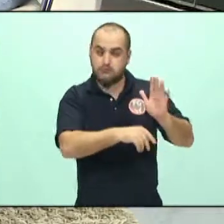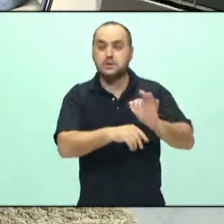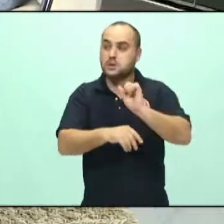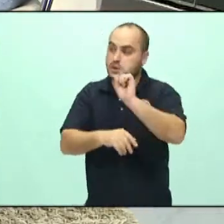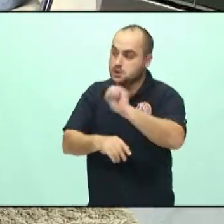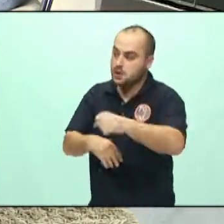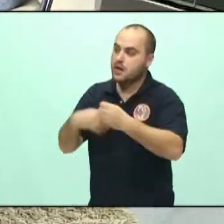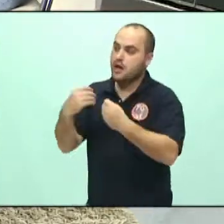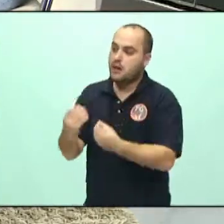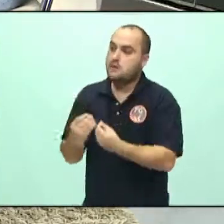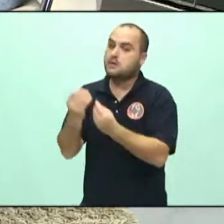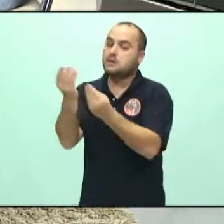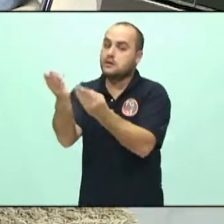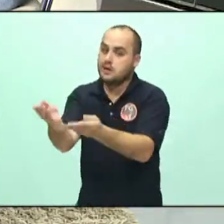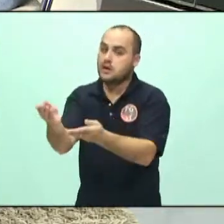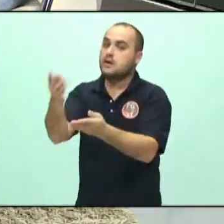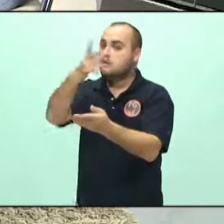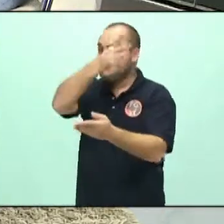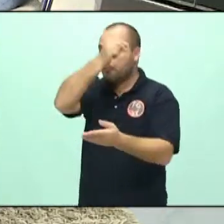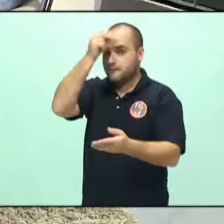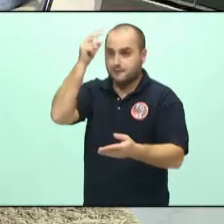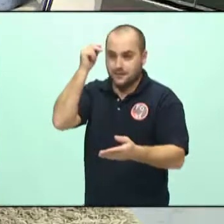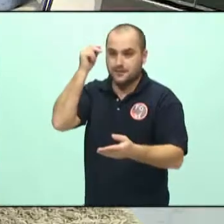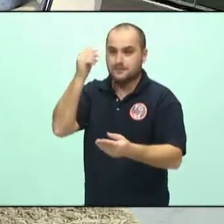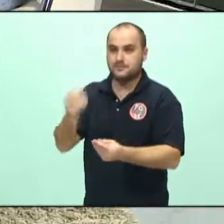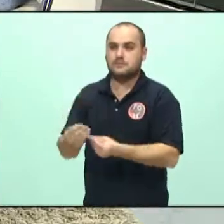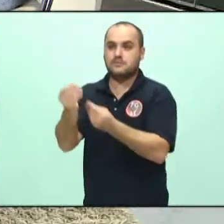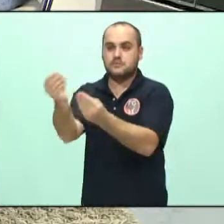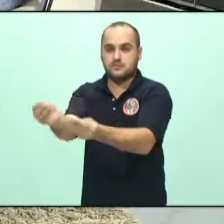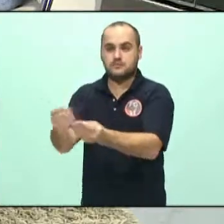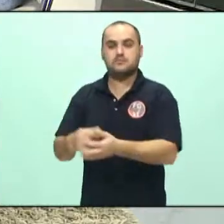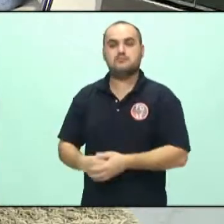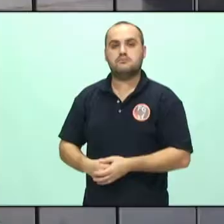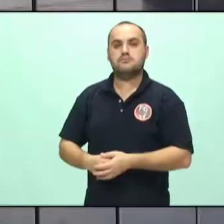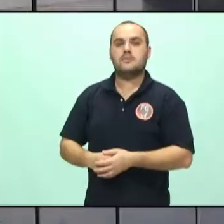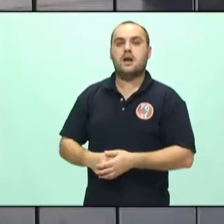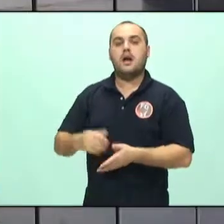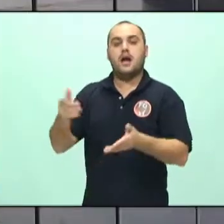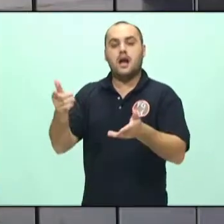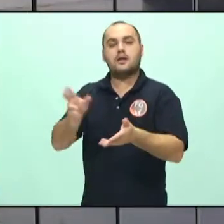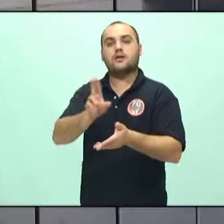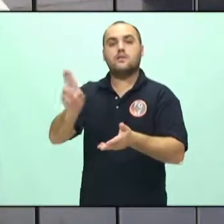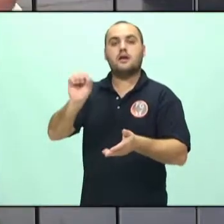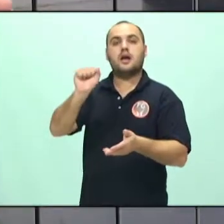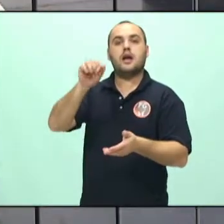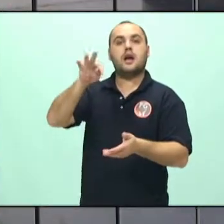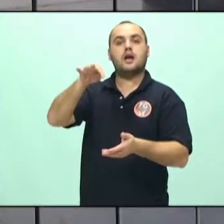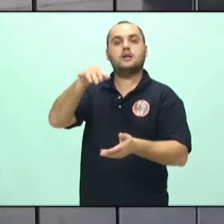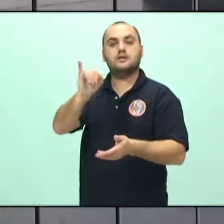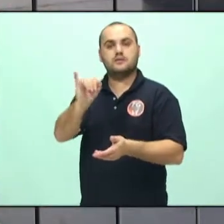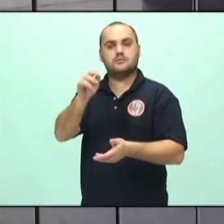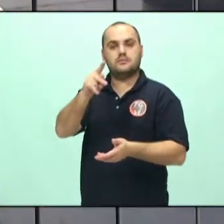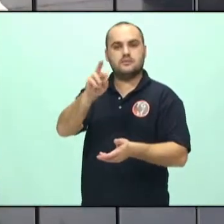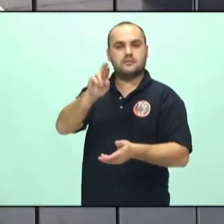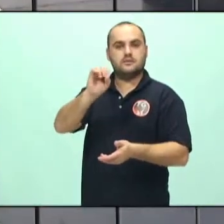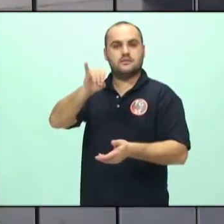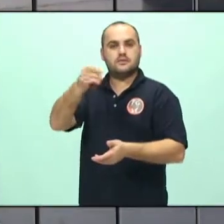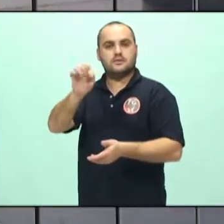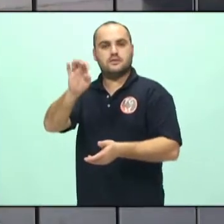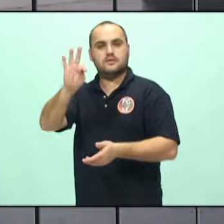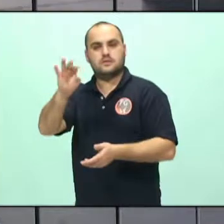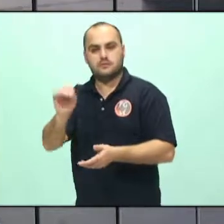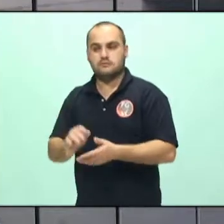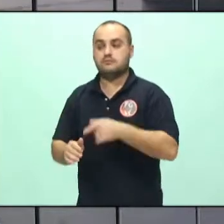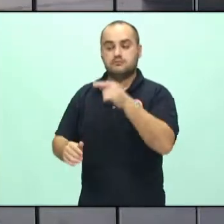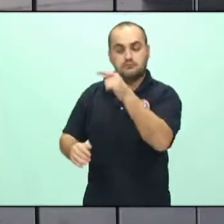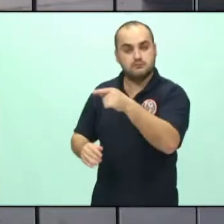então, o nosso projeto de lei, como está ali, mandamos para o prefeito, aí ele passa a se chamar anteprojeto, através de uma indicação que conduz